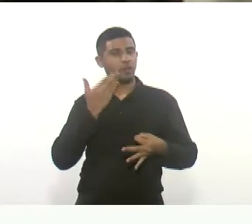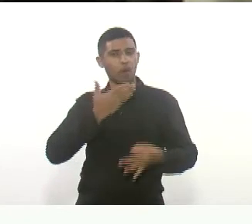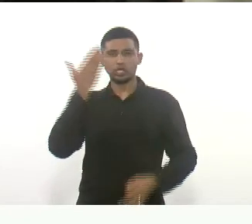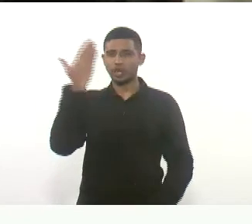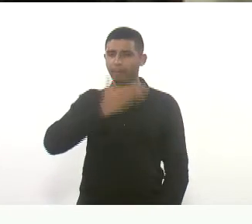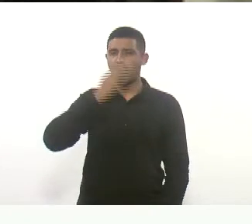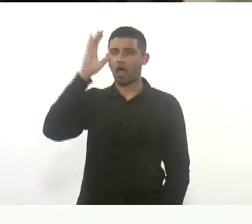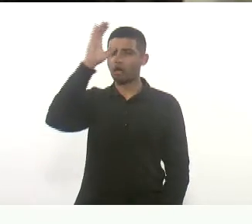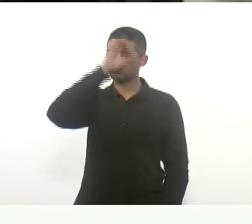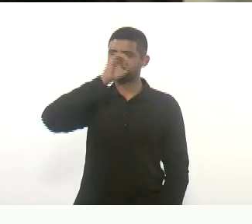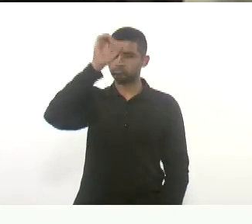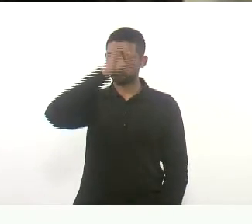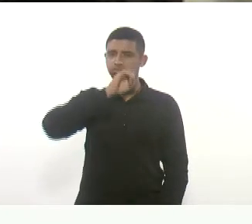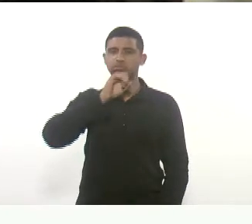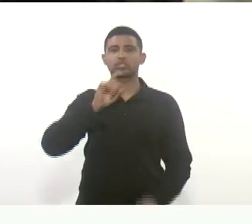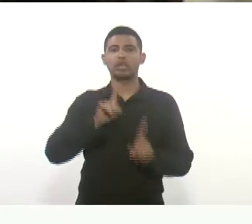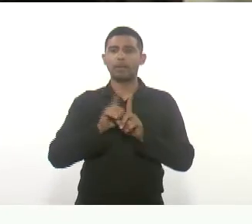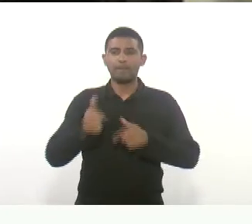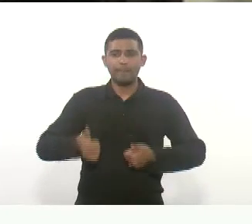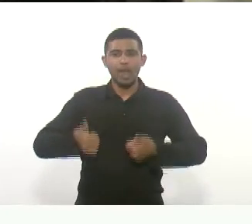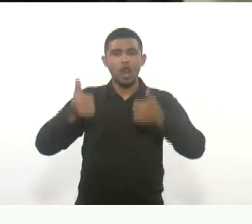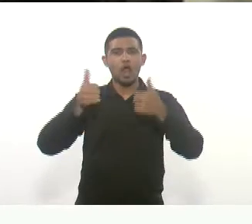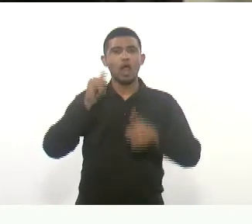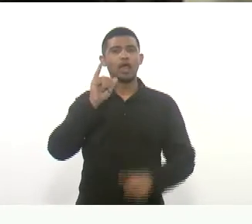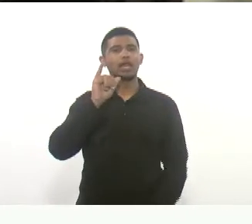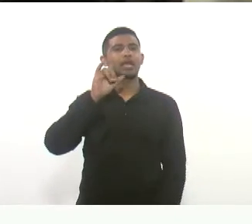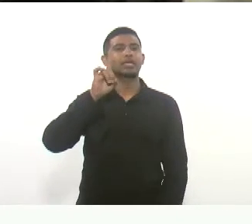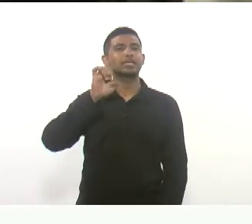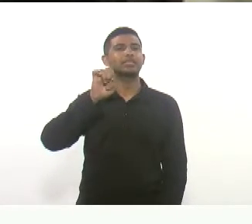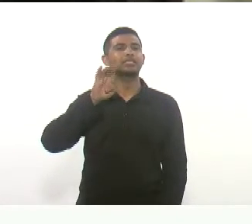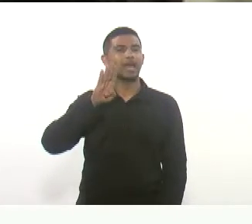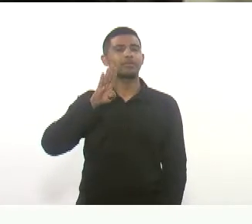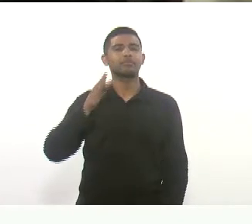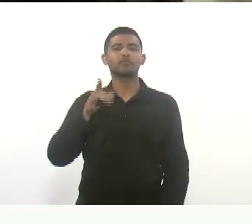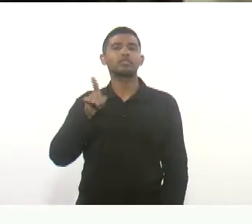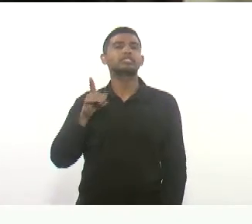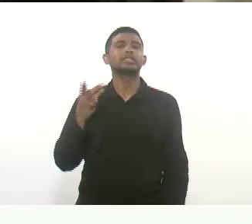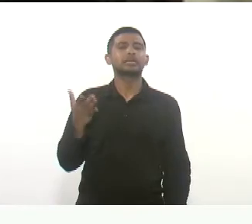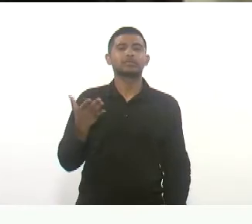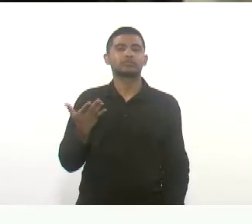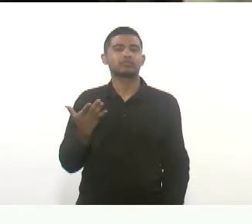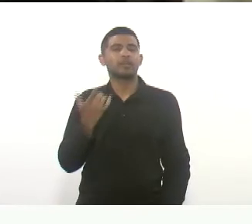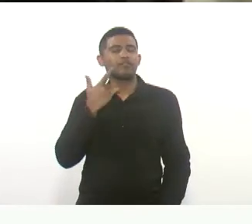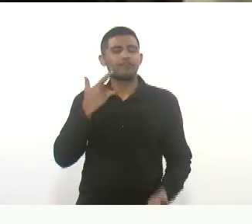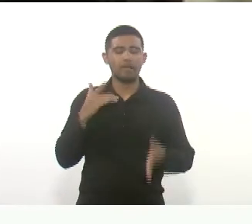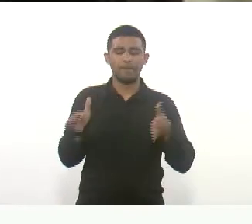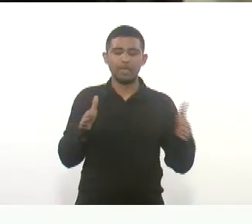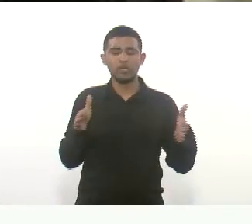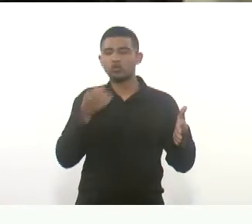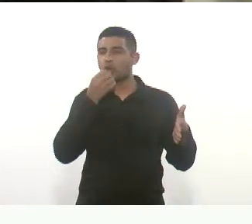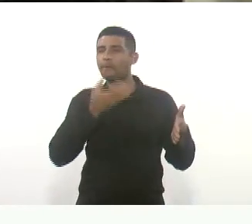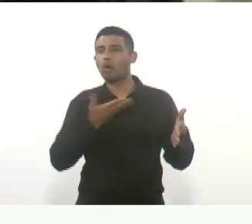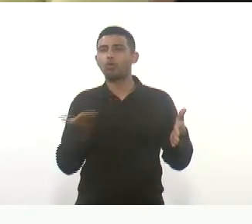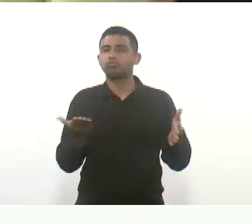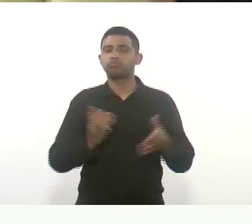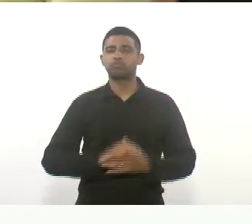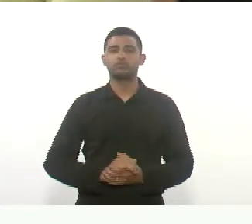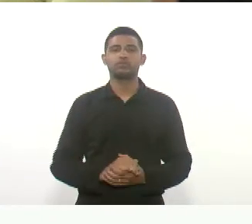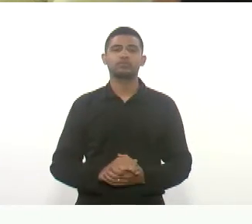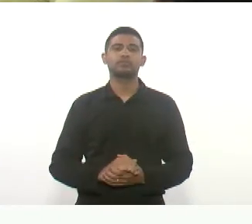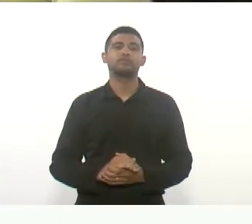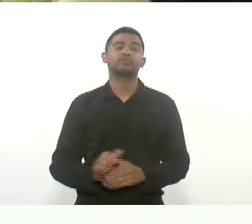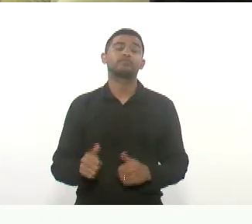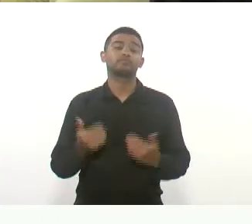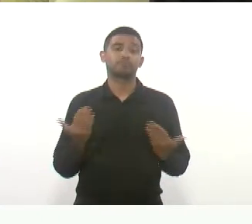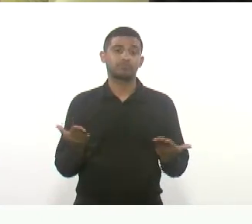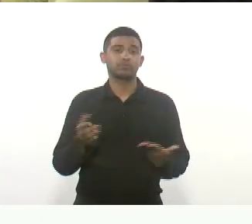com relação à melhora no INDEB, o que você entende como um prazo razoável? Então,